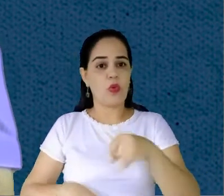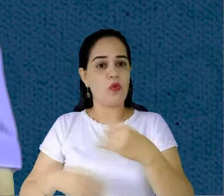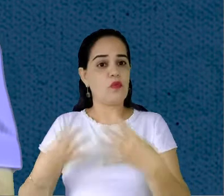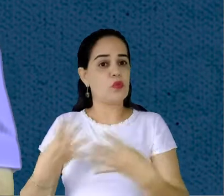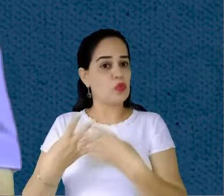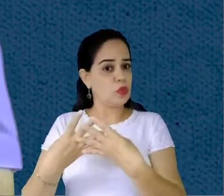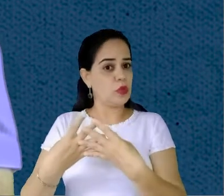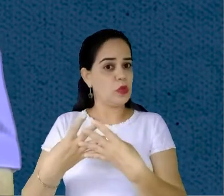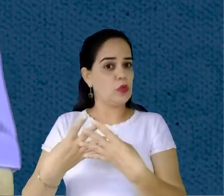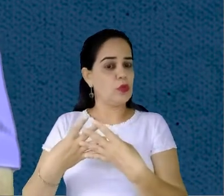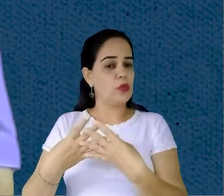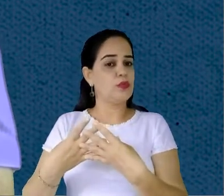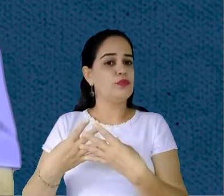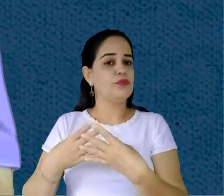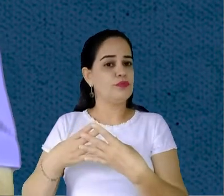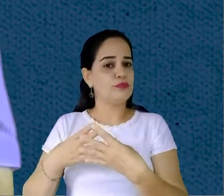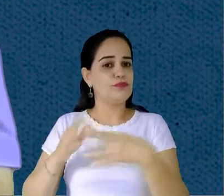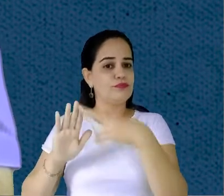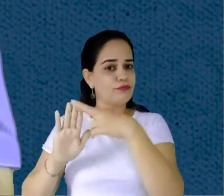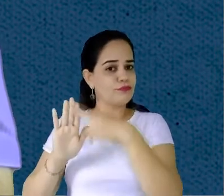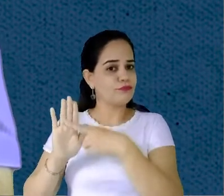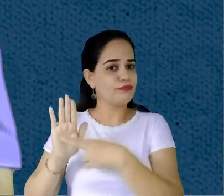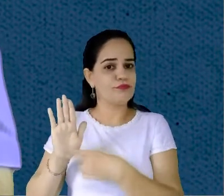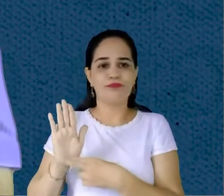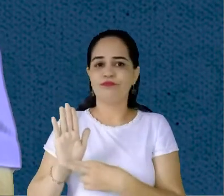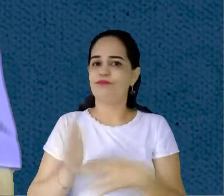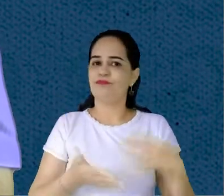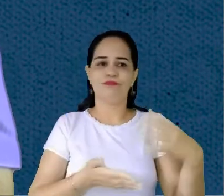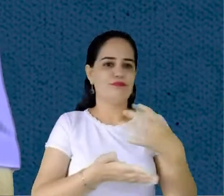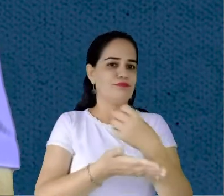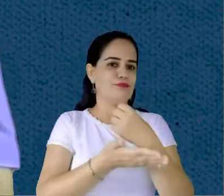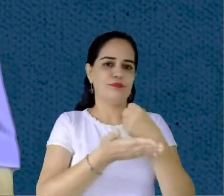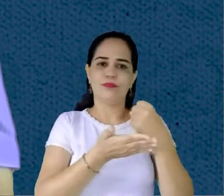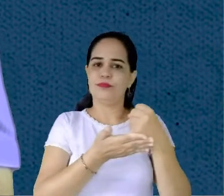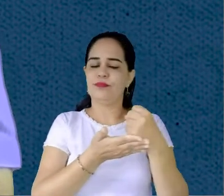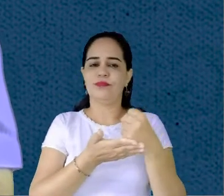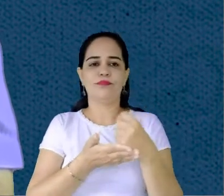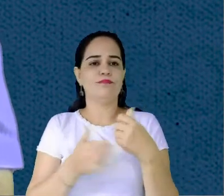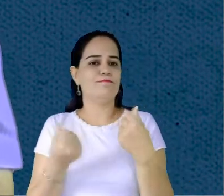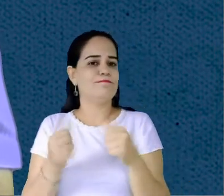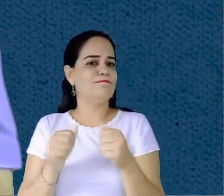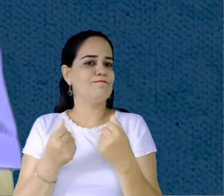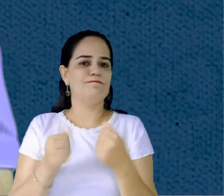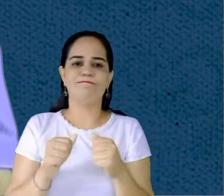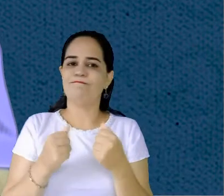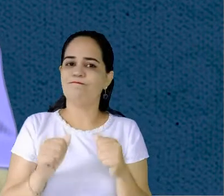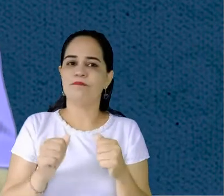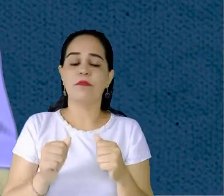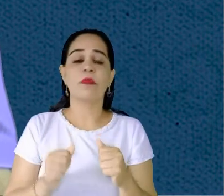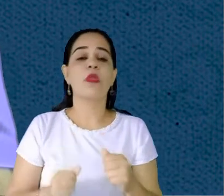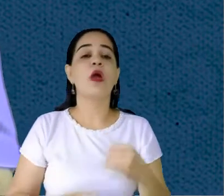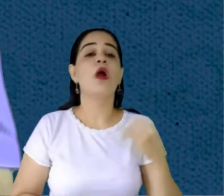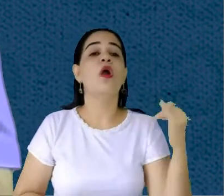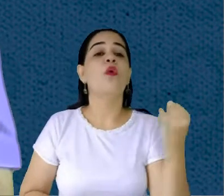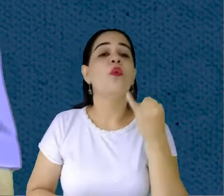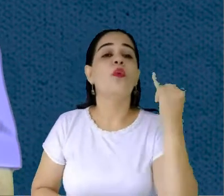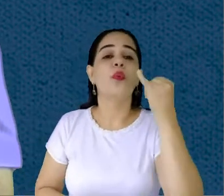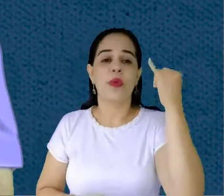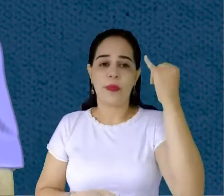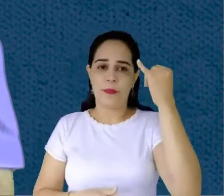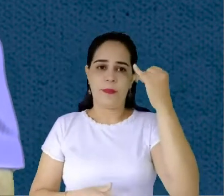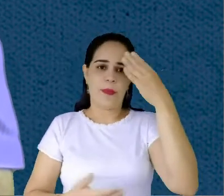dos judeus, sim, mas não necessária para a salvação. Para a salvação, o que era necessário